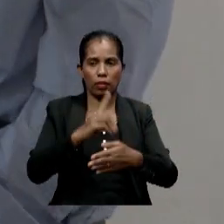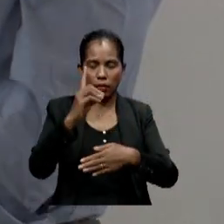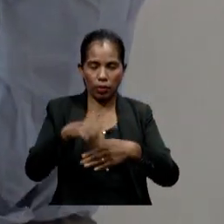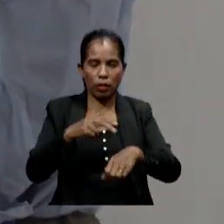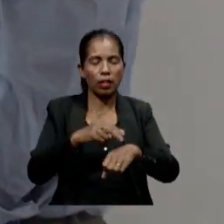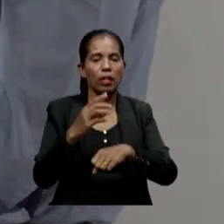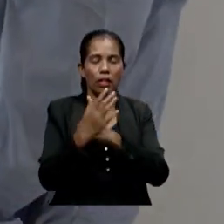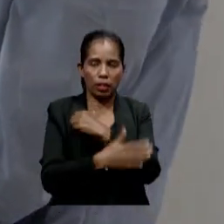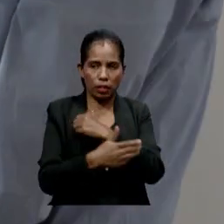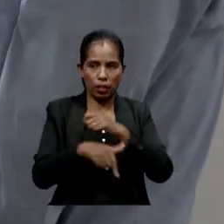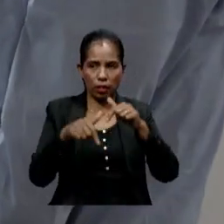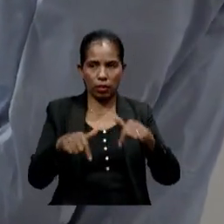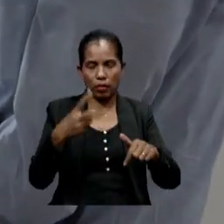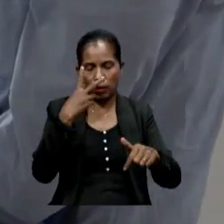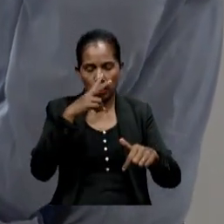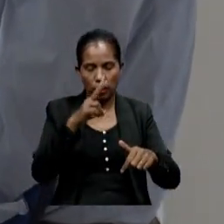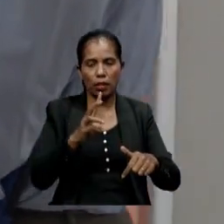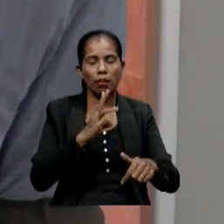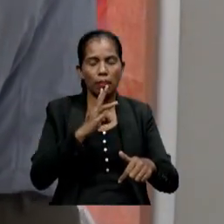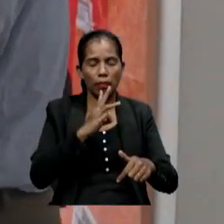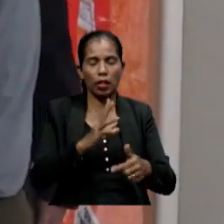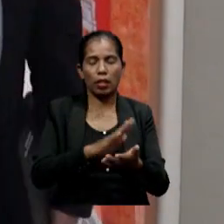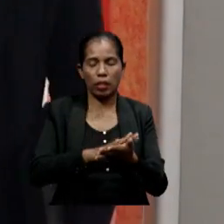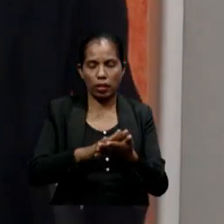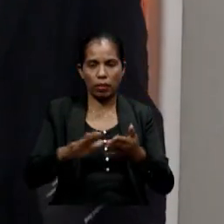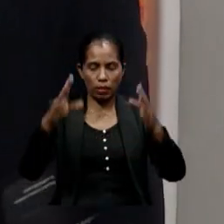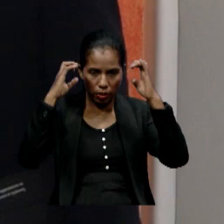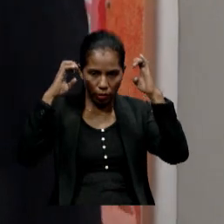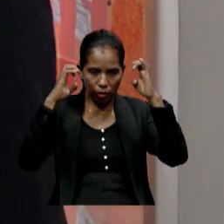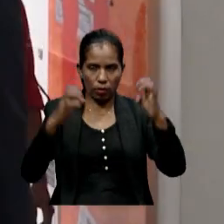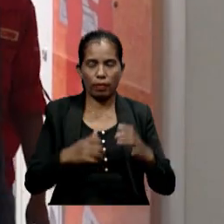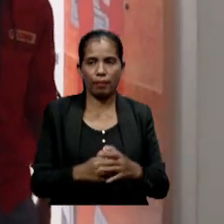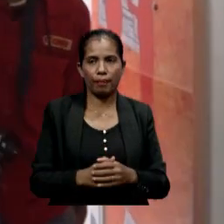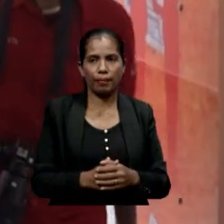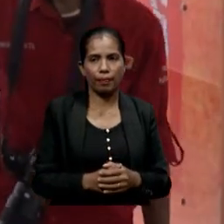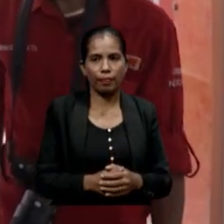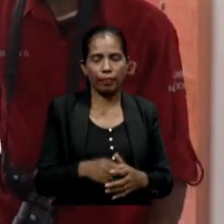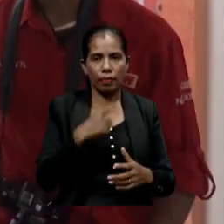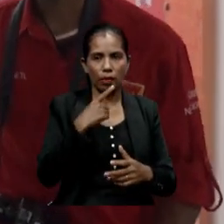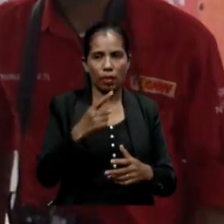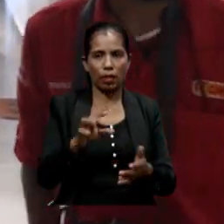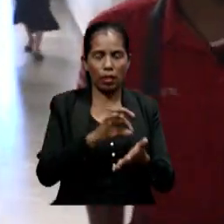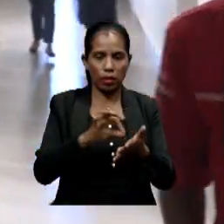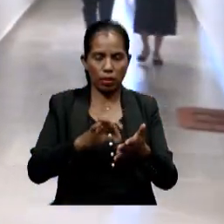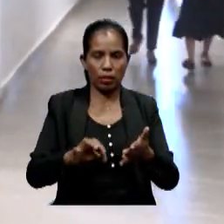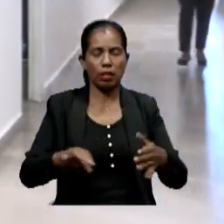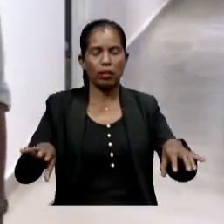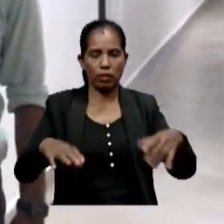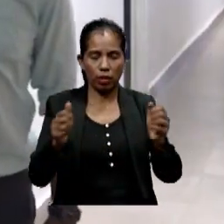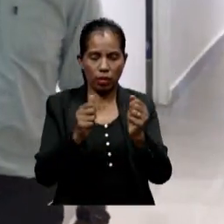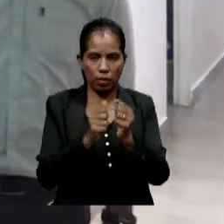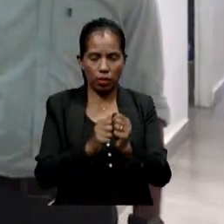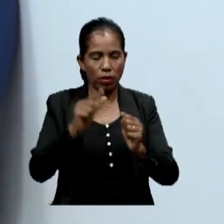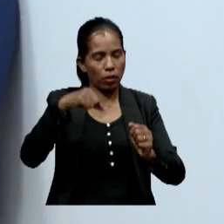nação nenian, liga para assunto bem no educação. Tamba da Down, né, Millennium Challenge Corporation assina um acordo de cooperação com o